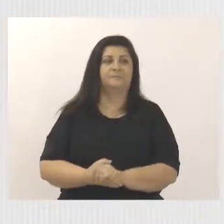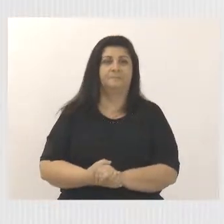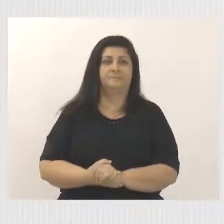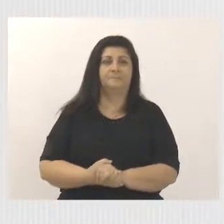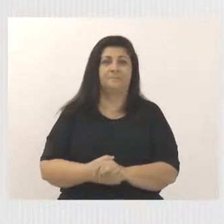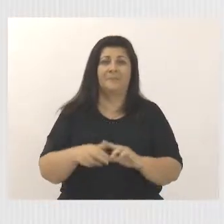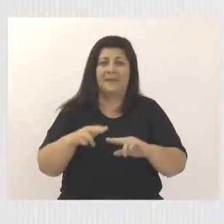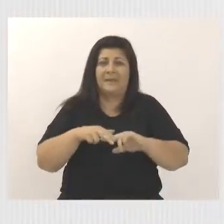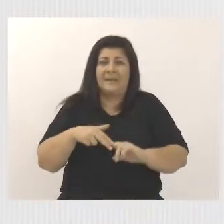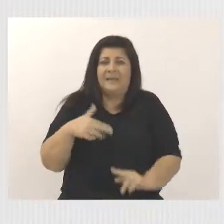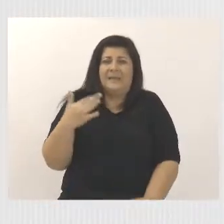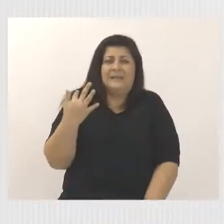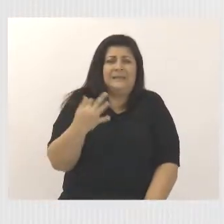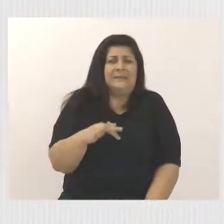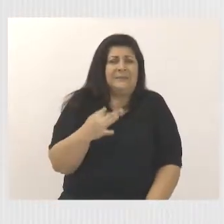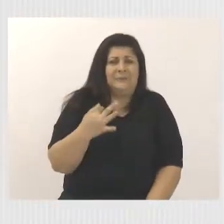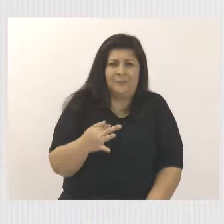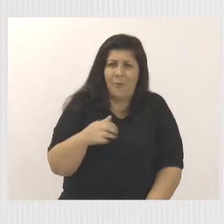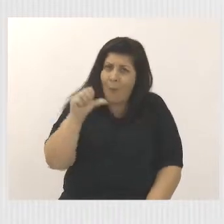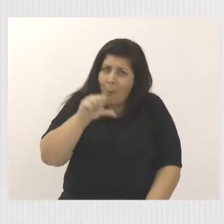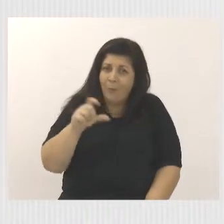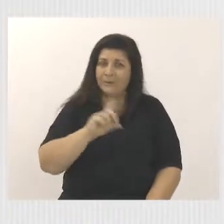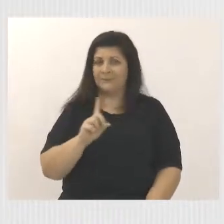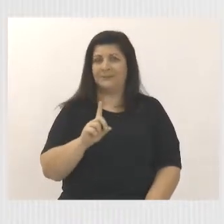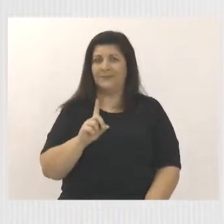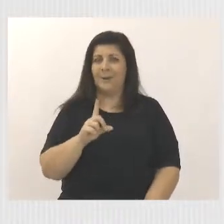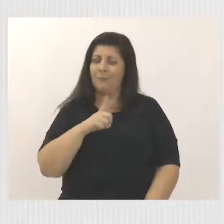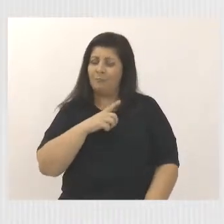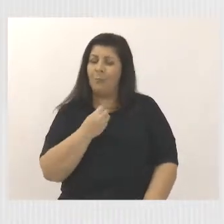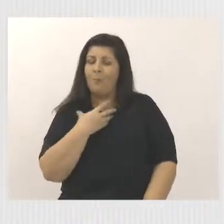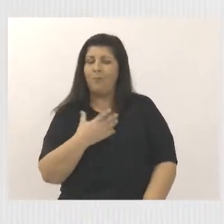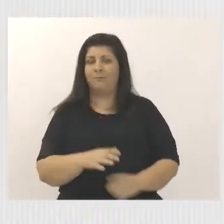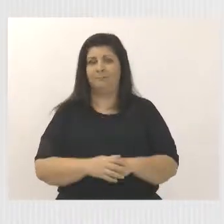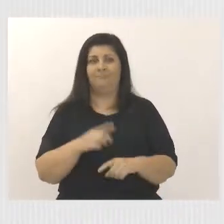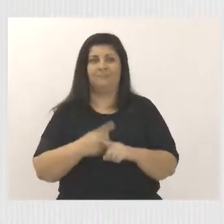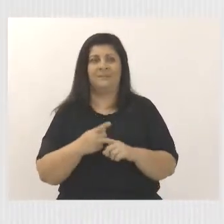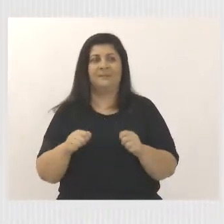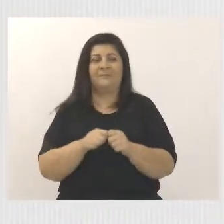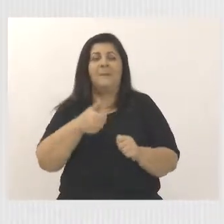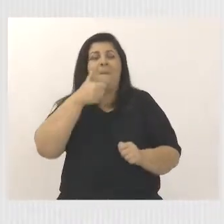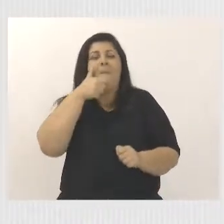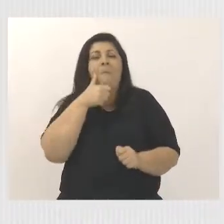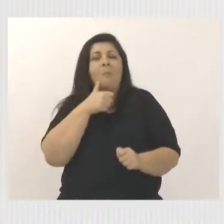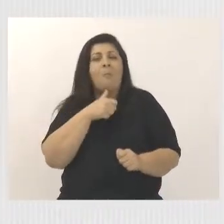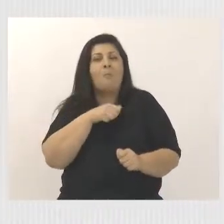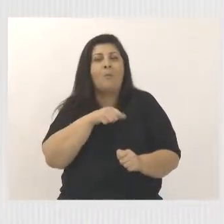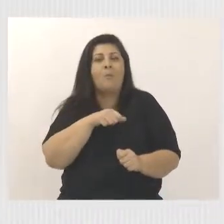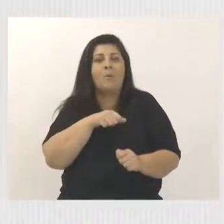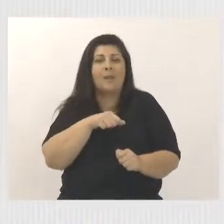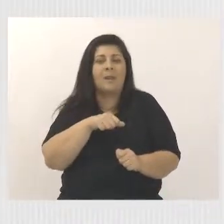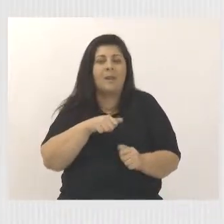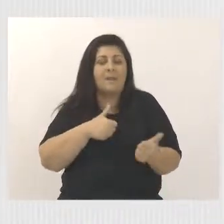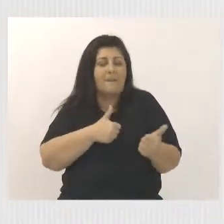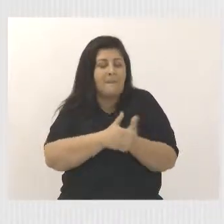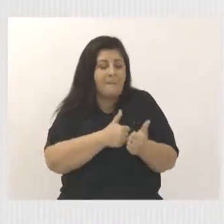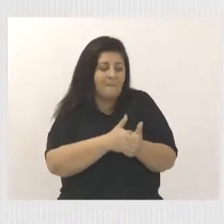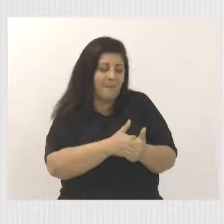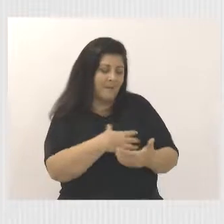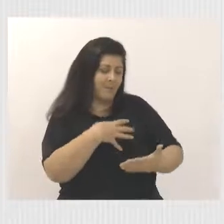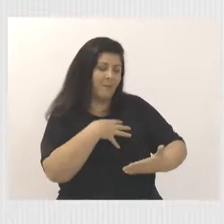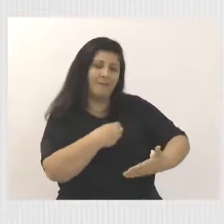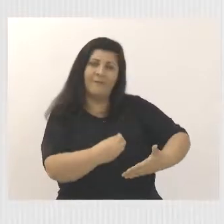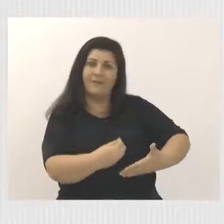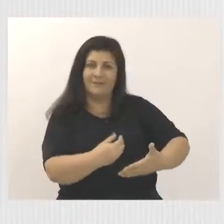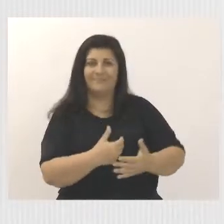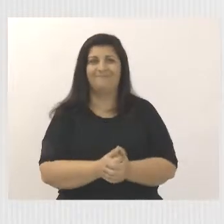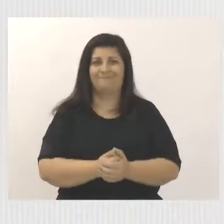a dor do parto não é tão ruim assim. Ela só coloca a mulher cada vez mais próxima do maior bem, o filho. Assim